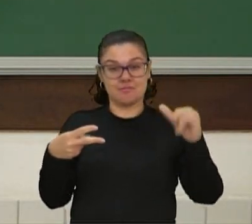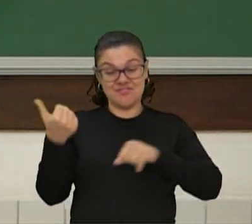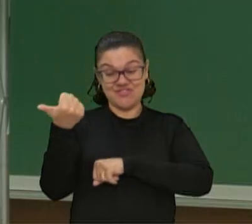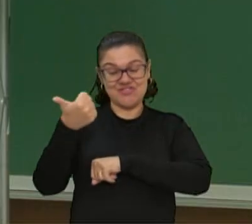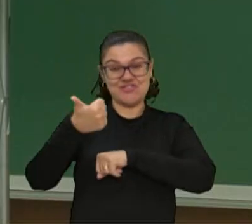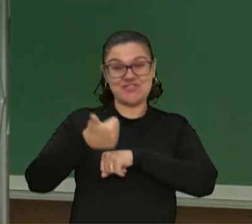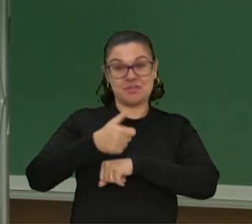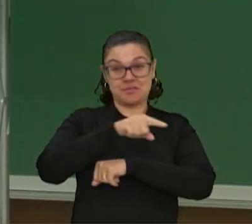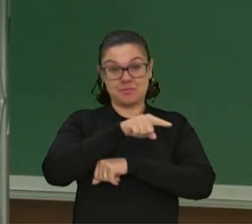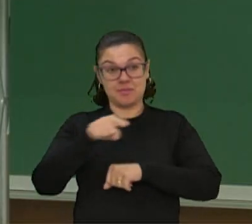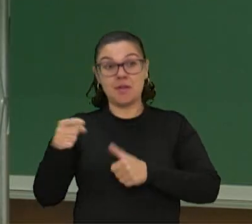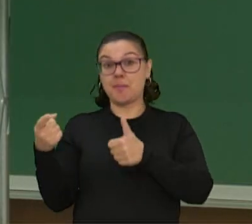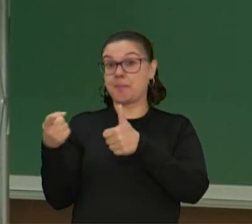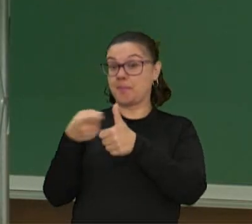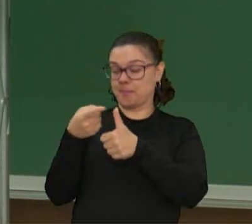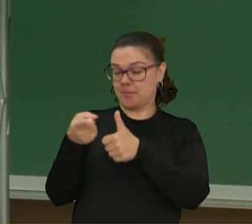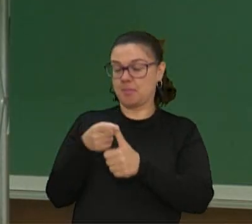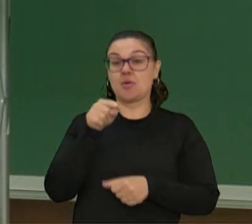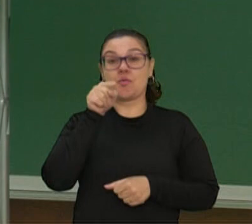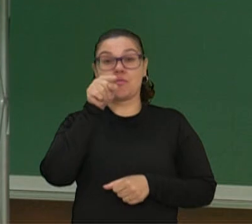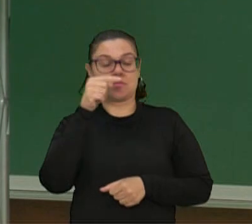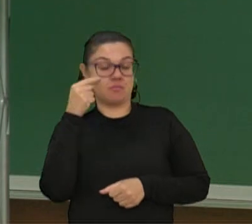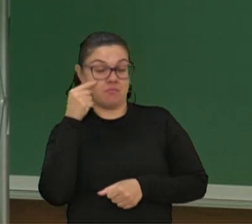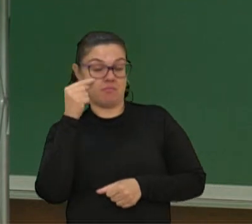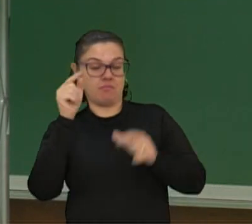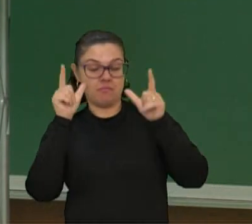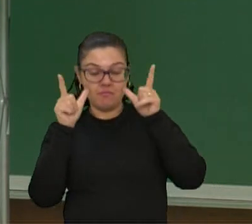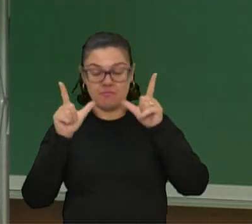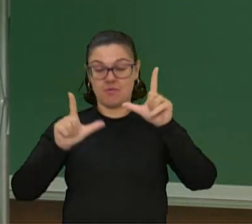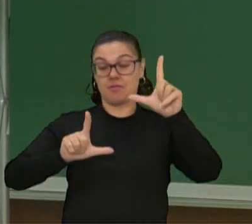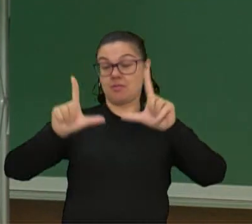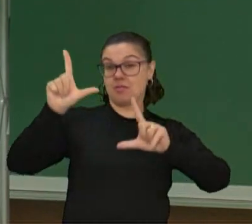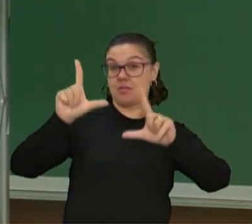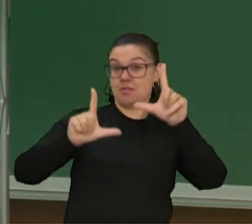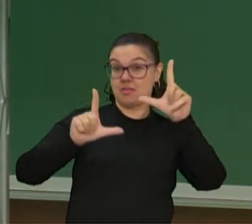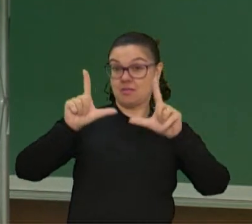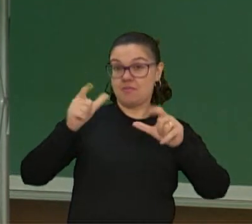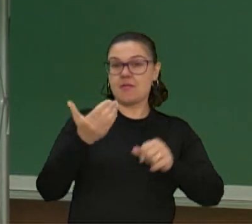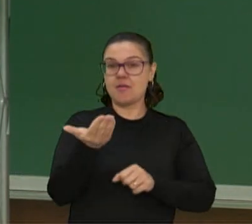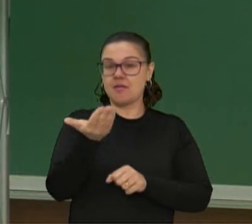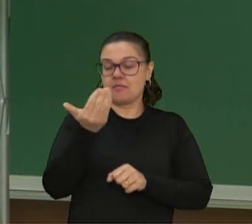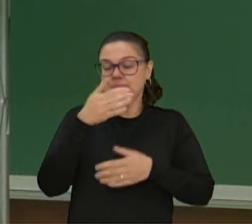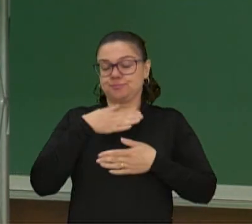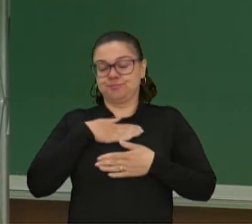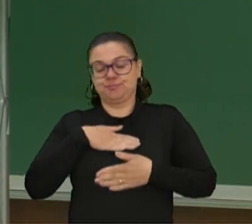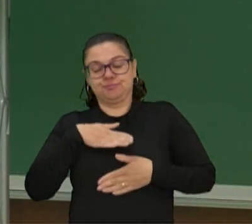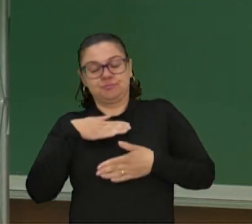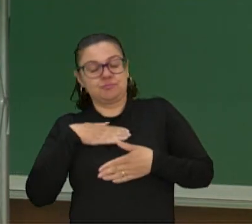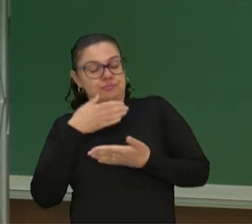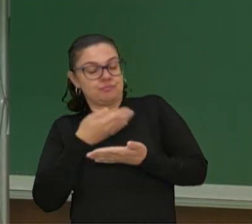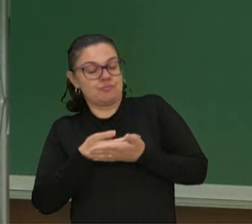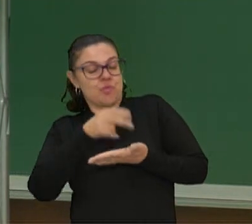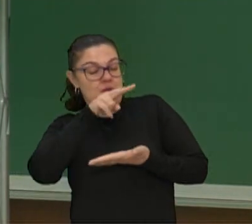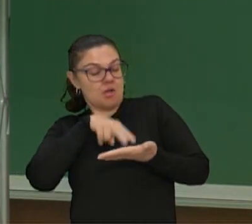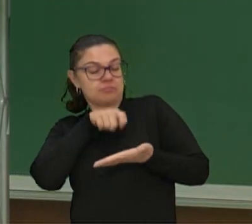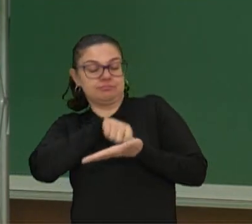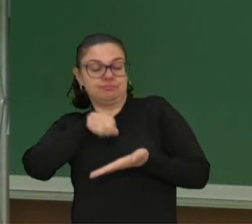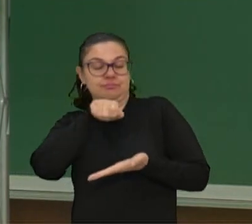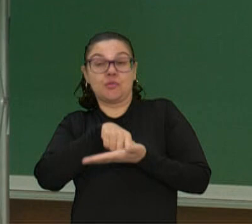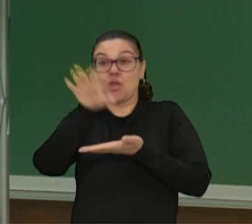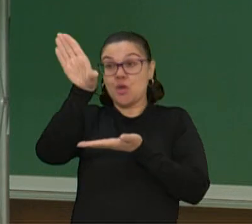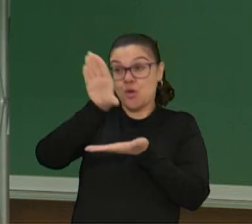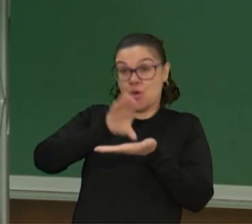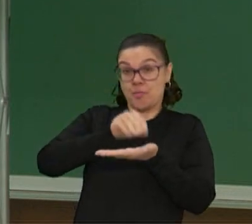vocês. Primeiro, se você está acompanhando as aulas pela TV, vem tranquilo, faça suas anotações, tome nota